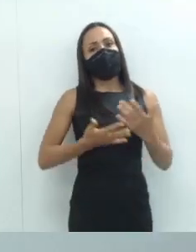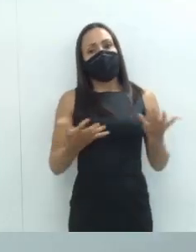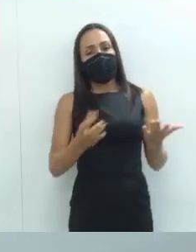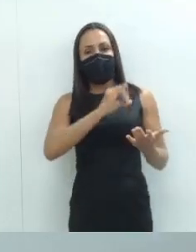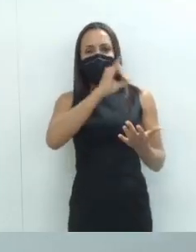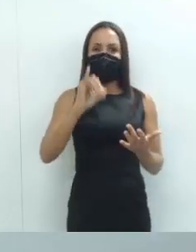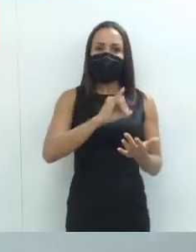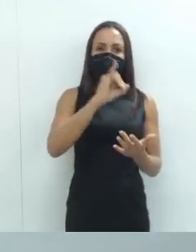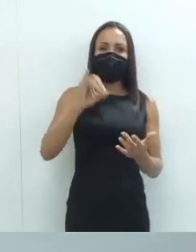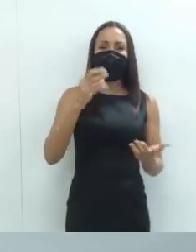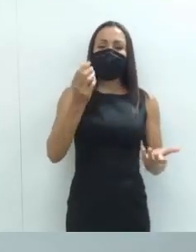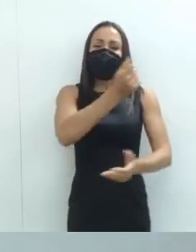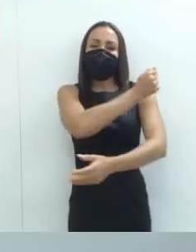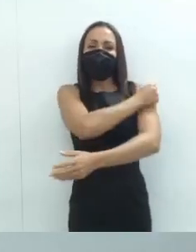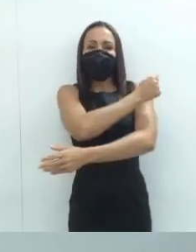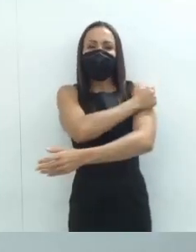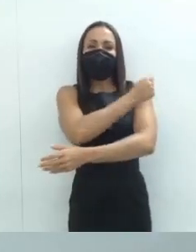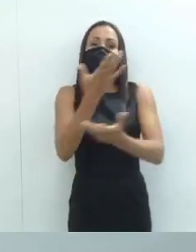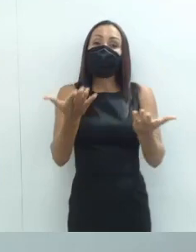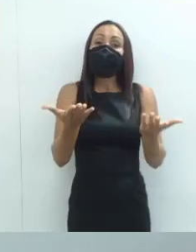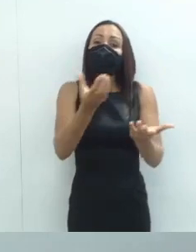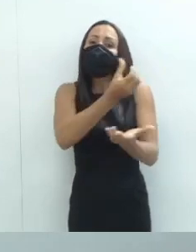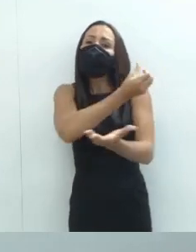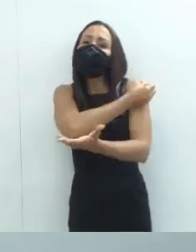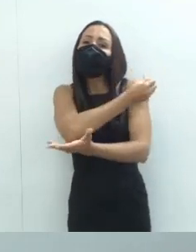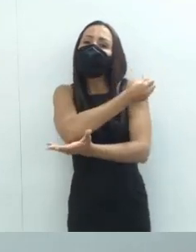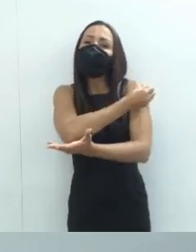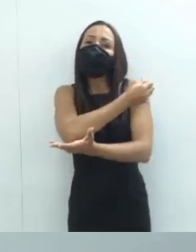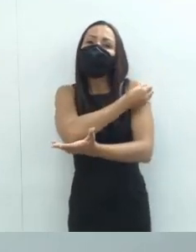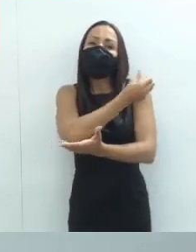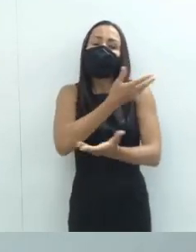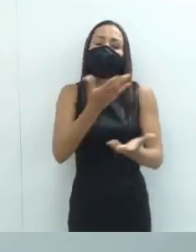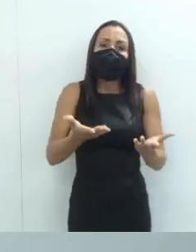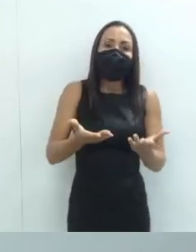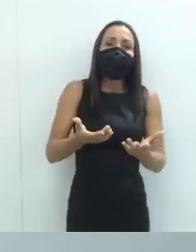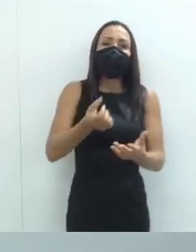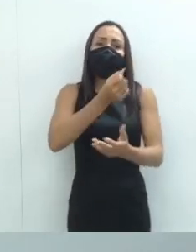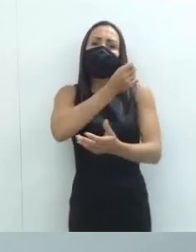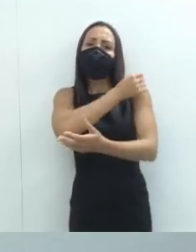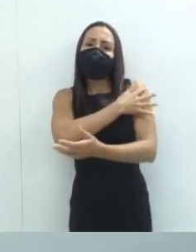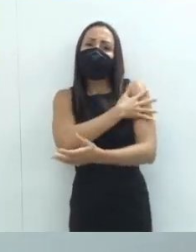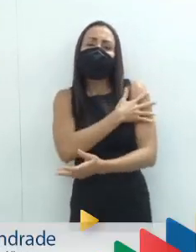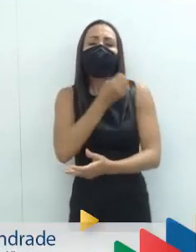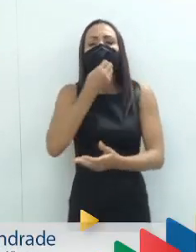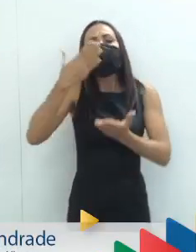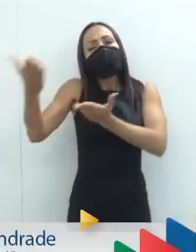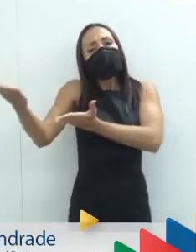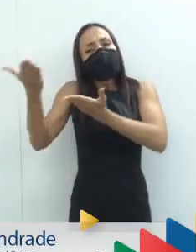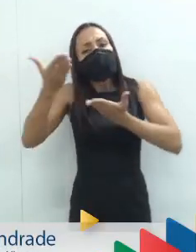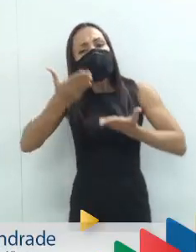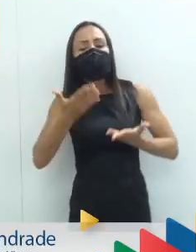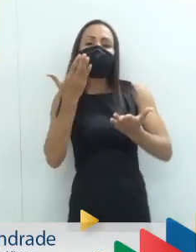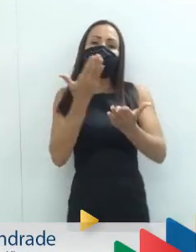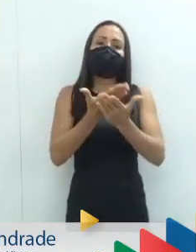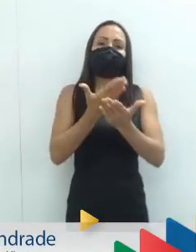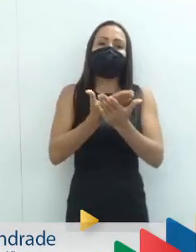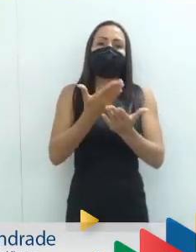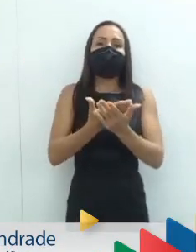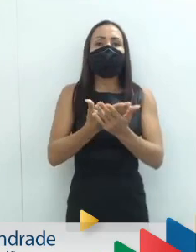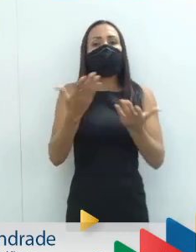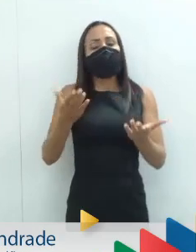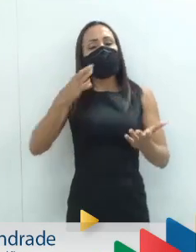Olá, queridos estudantes do sexto ano do ensino fundamental. Sejam bem-vindos a mais uma aula de